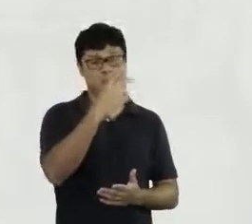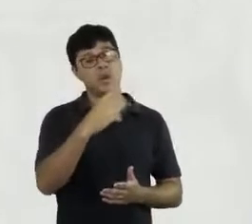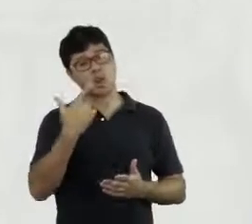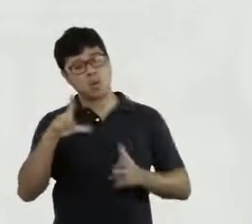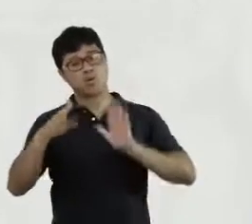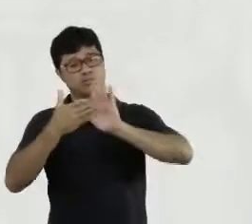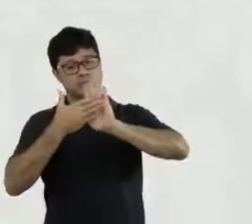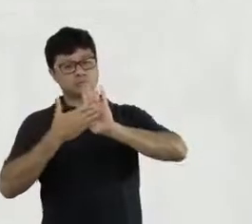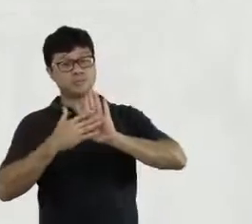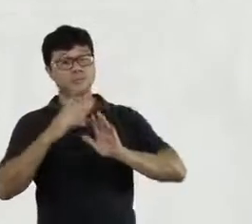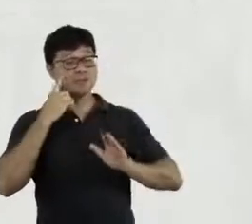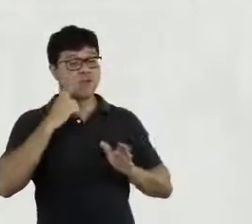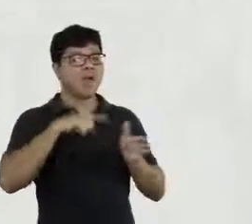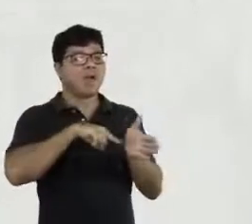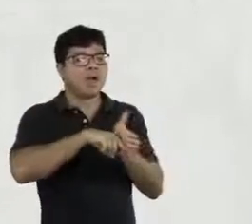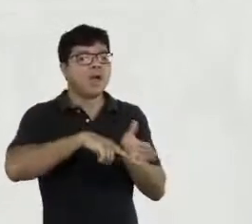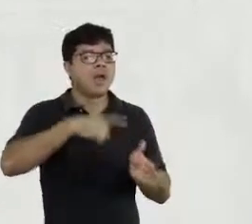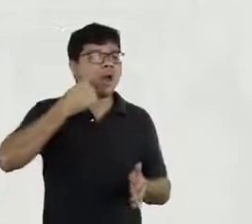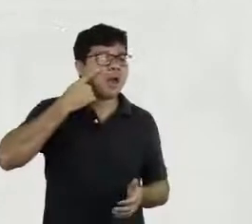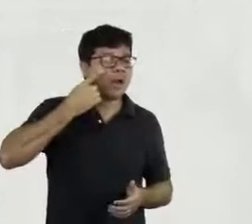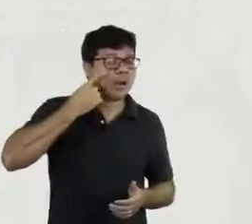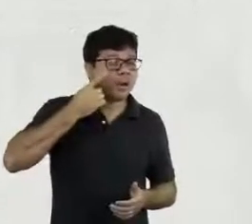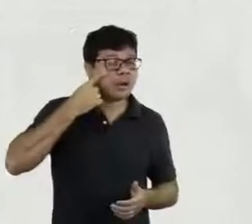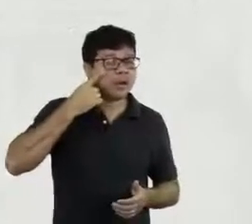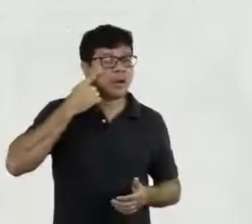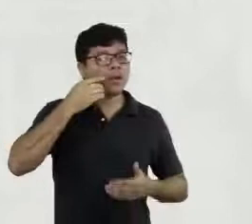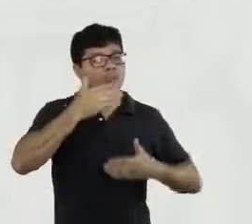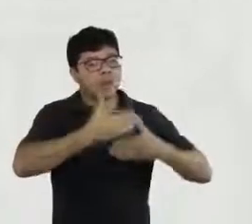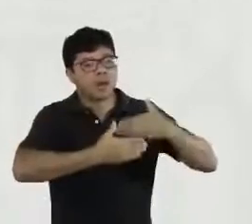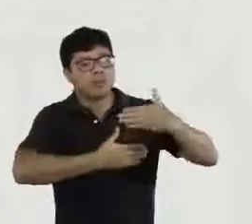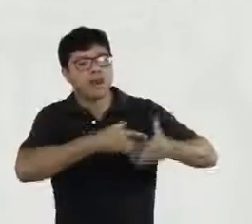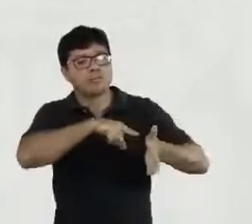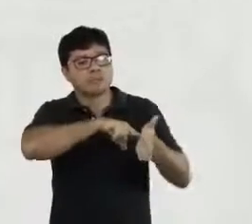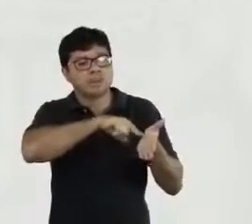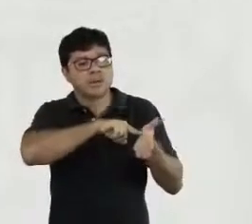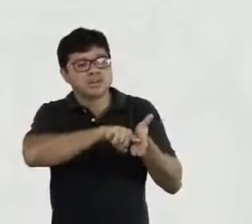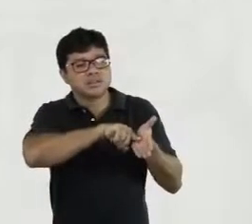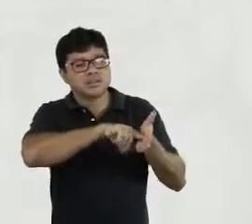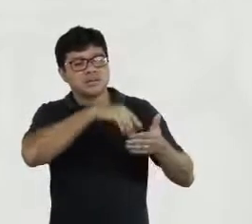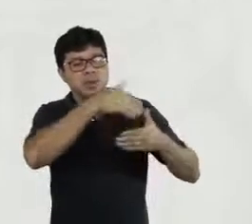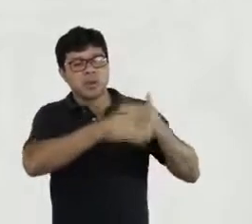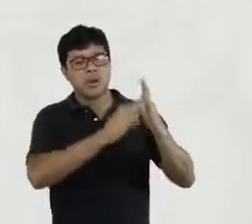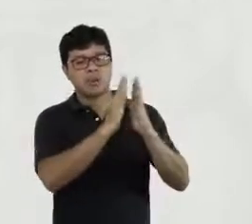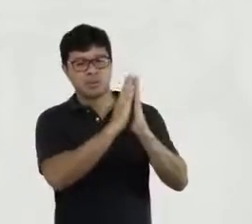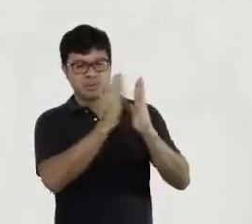partir da verificação resultante da pesquisa